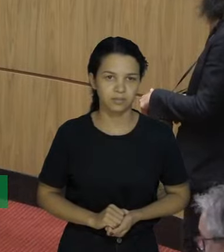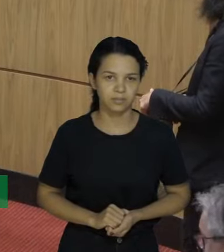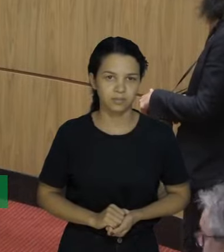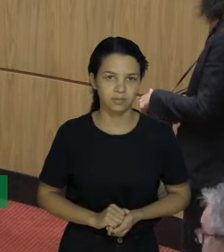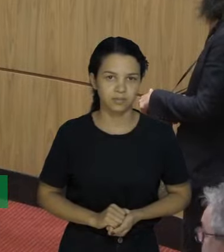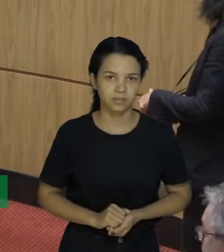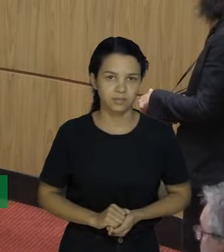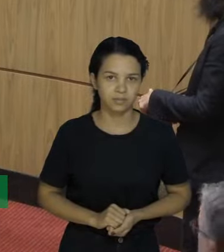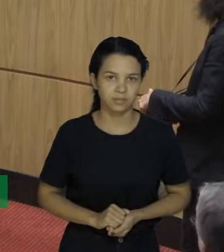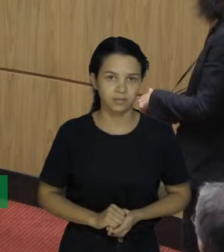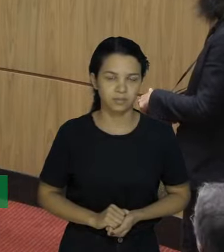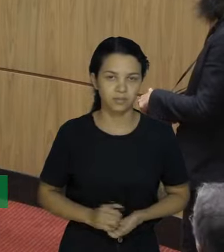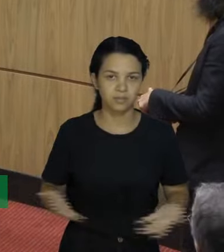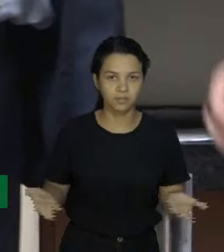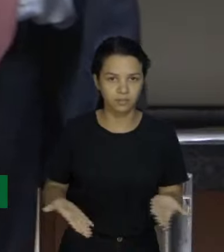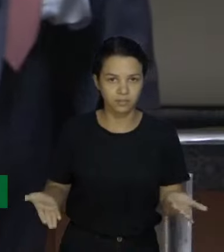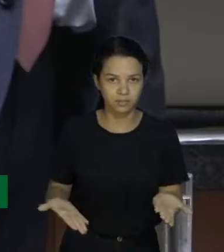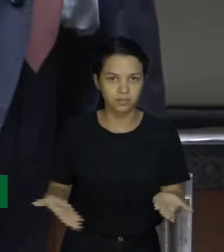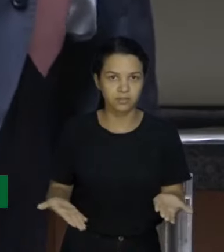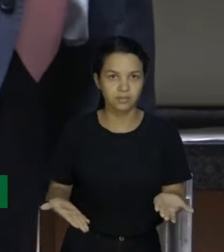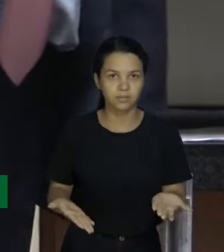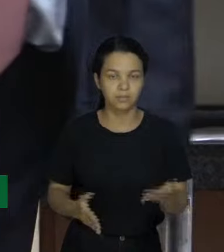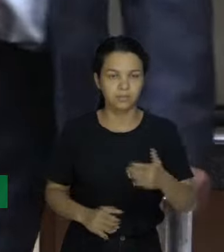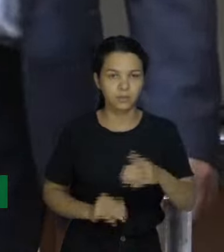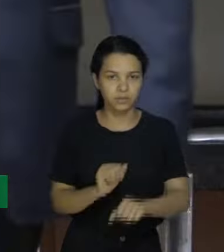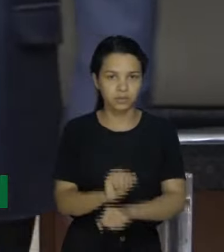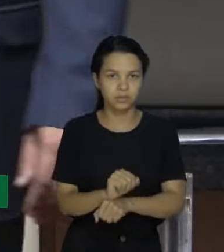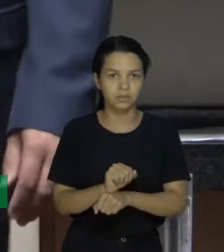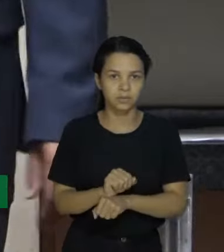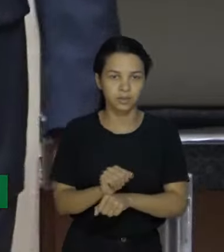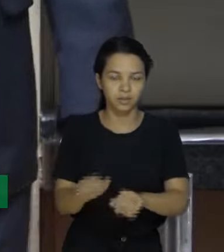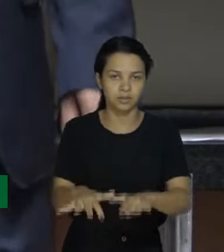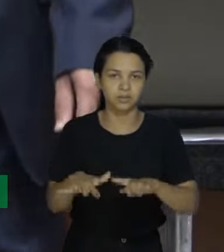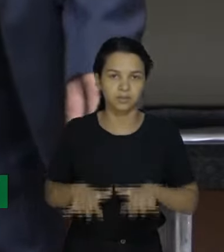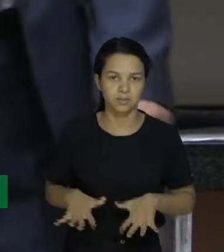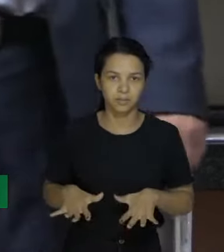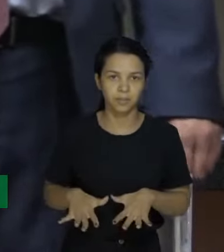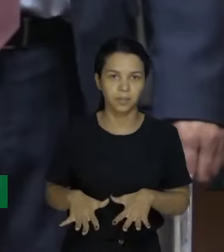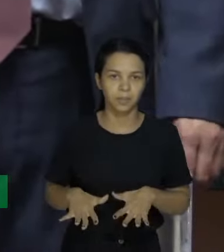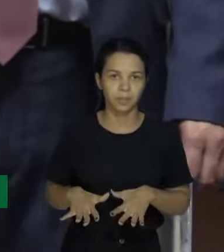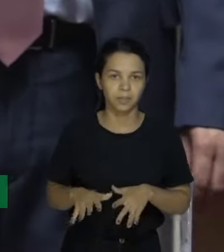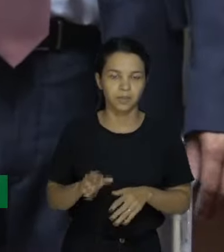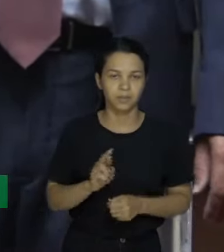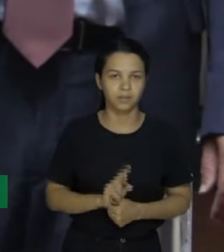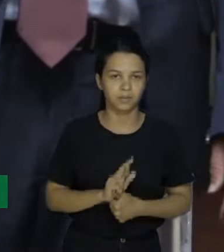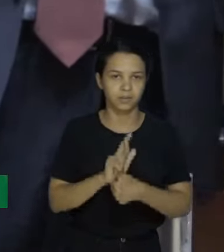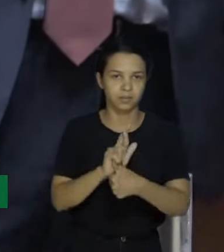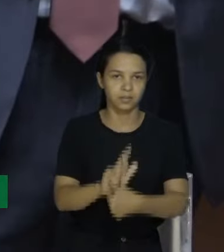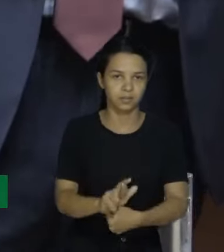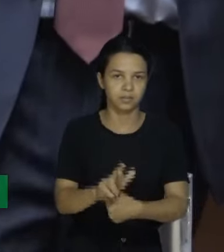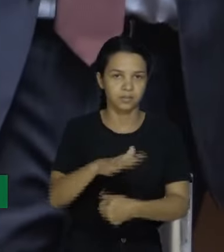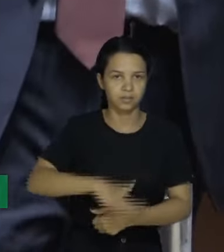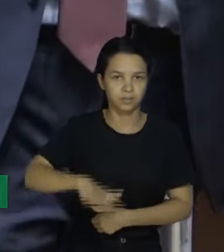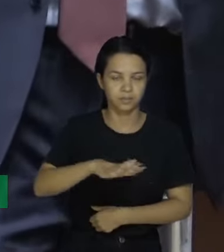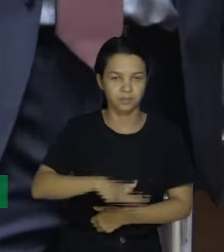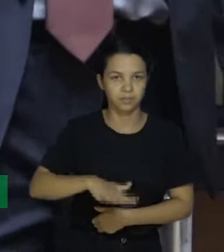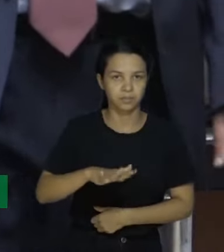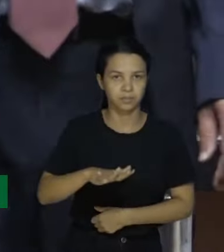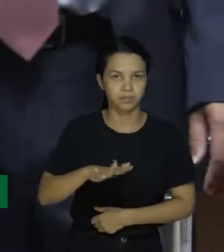neste momento suspenso a sessão para que o procurador-geral de justiça Dr Fernando da Silva Comin